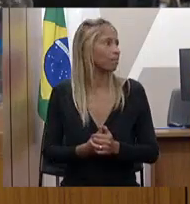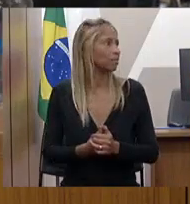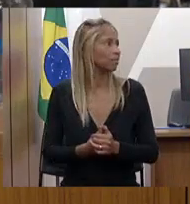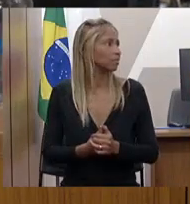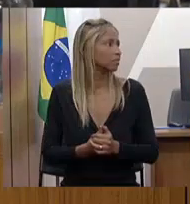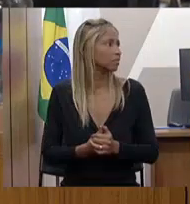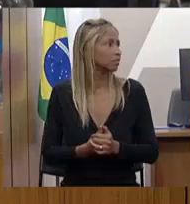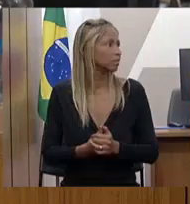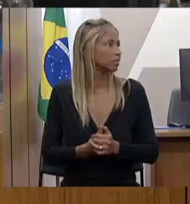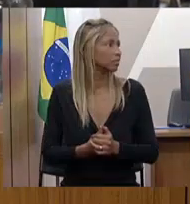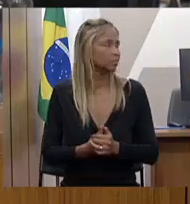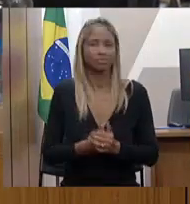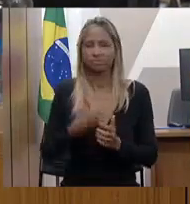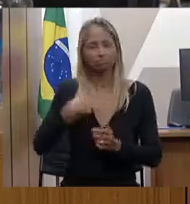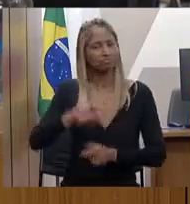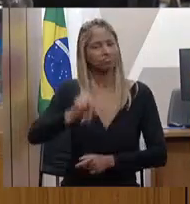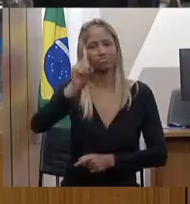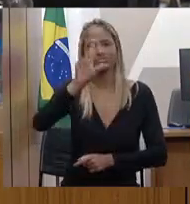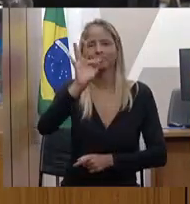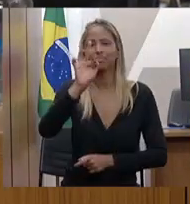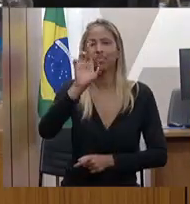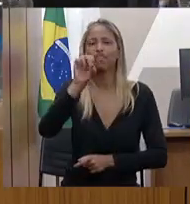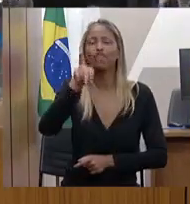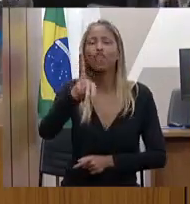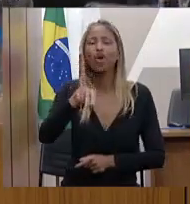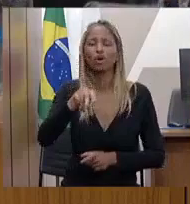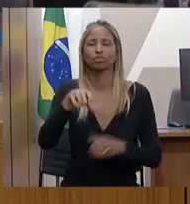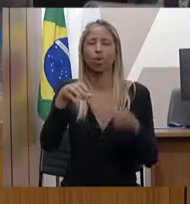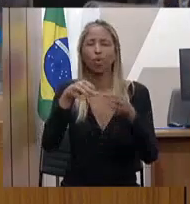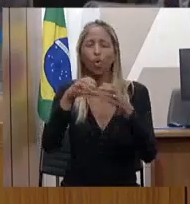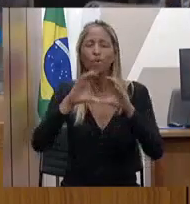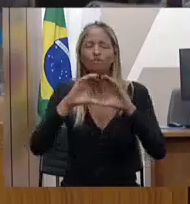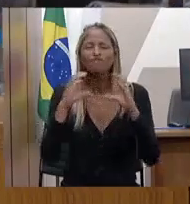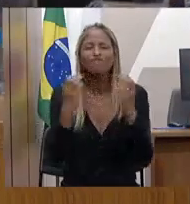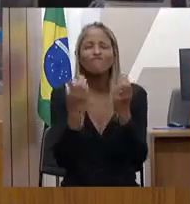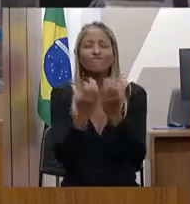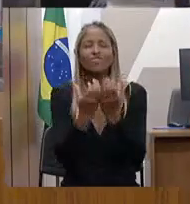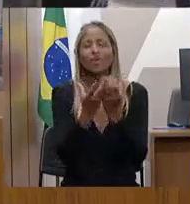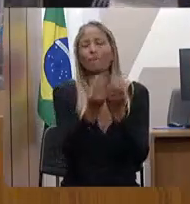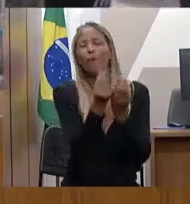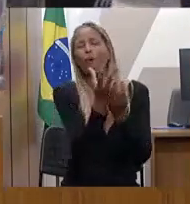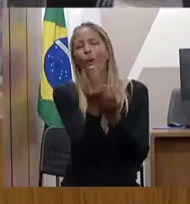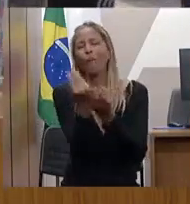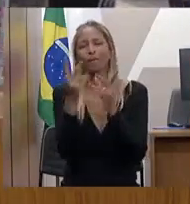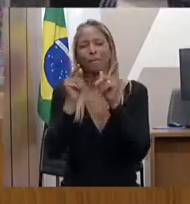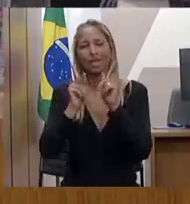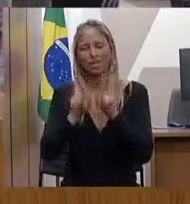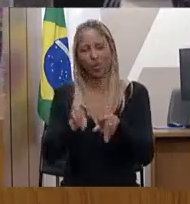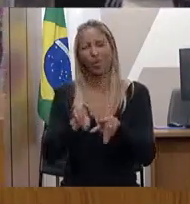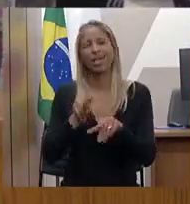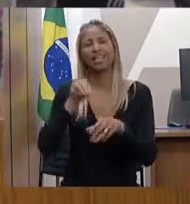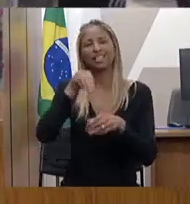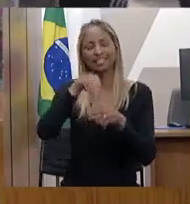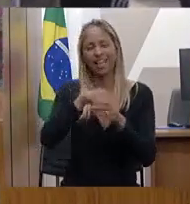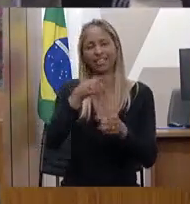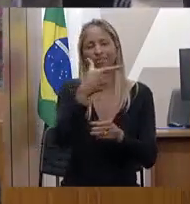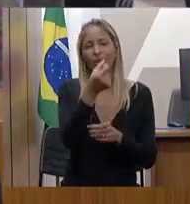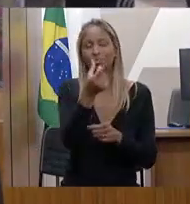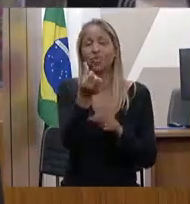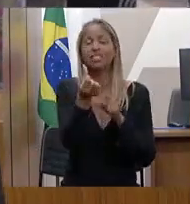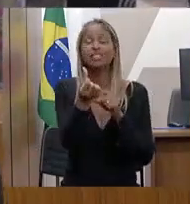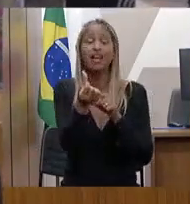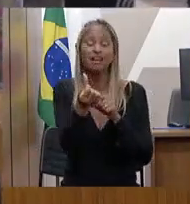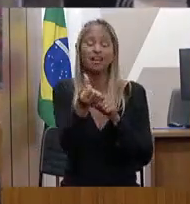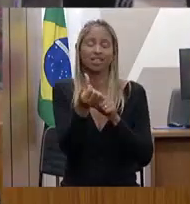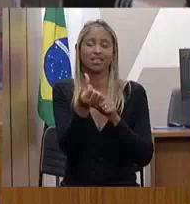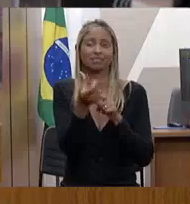eu fórum esse fórum que congrega n pessoas a mãe desde 2006 né